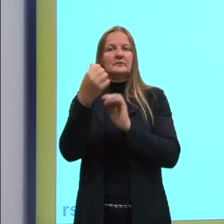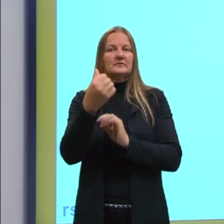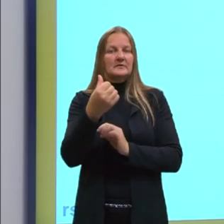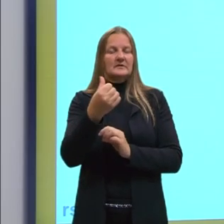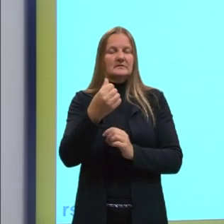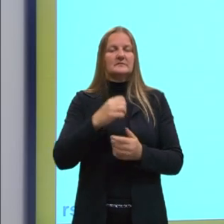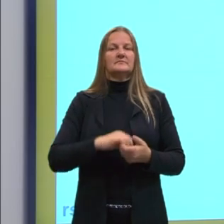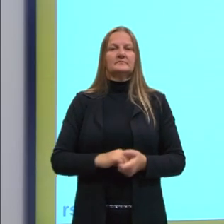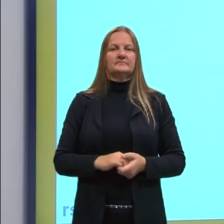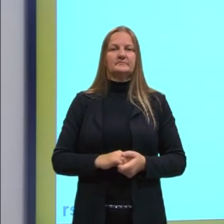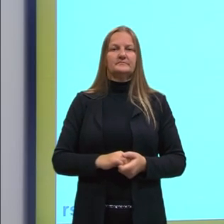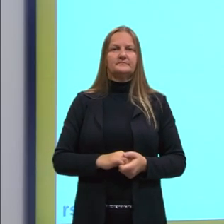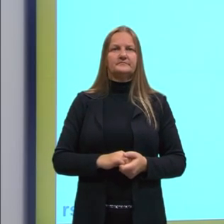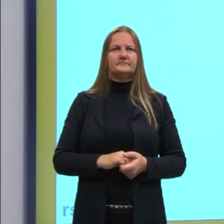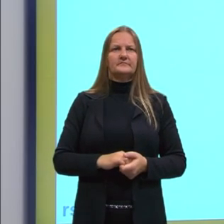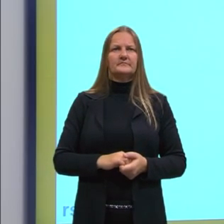6.